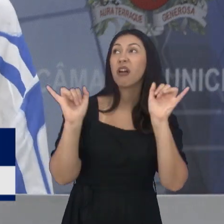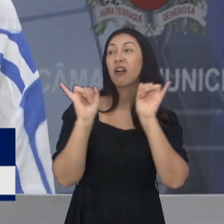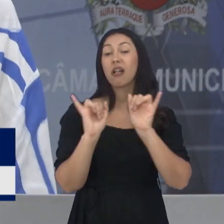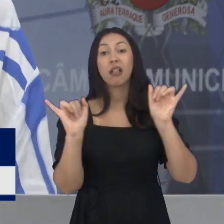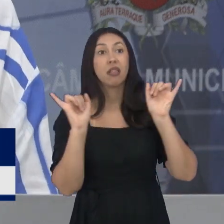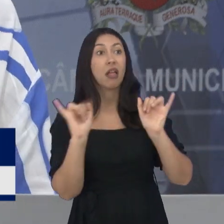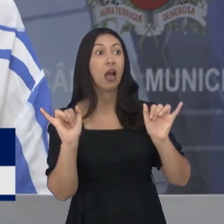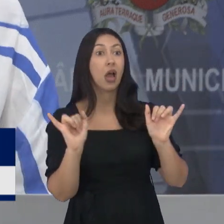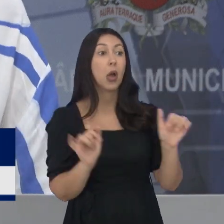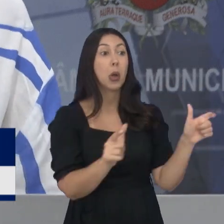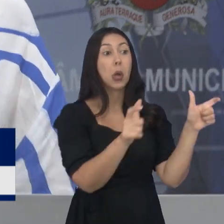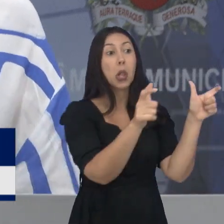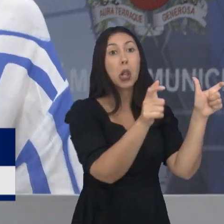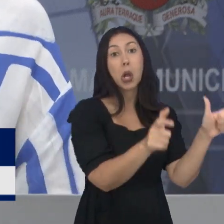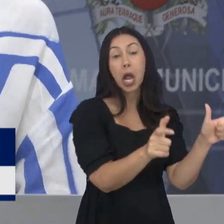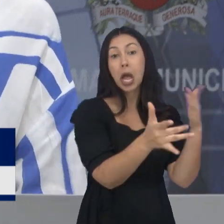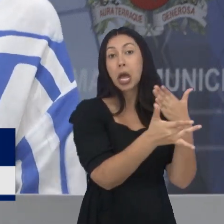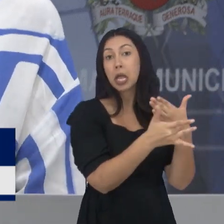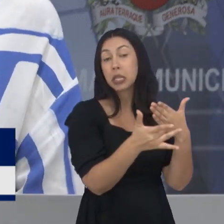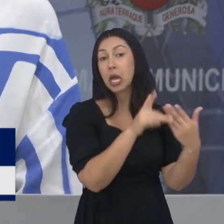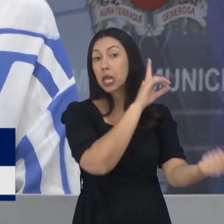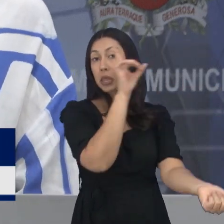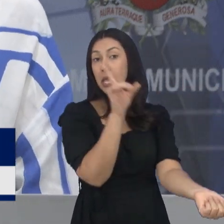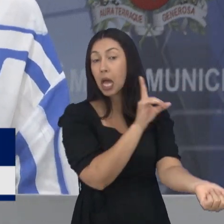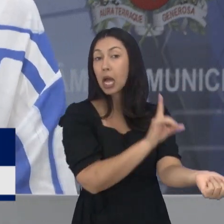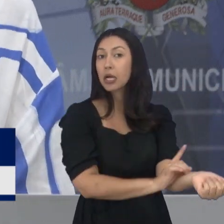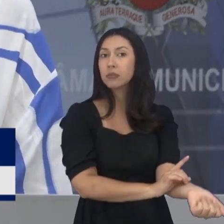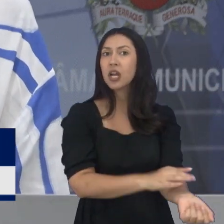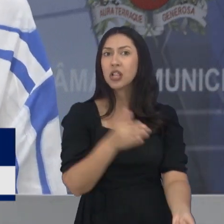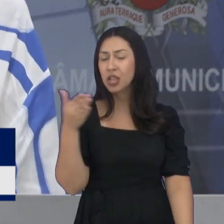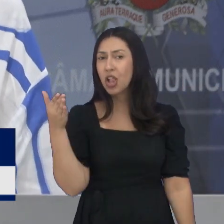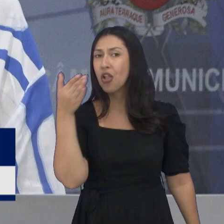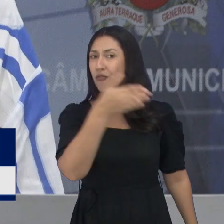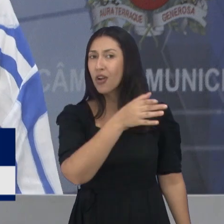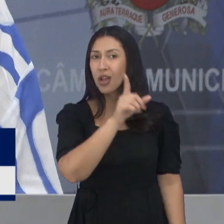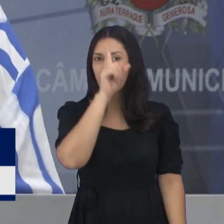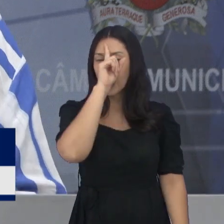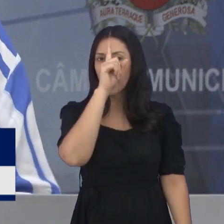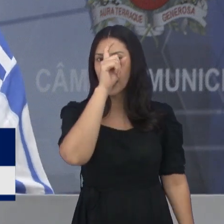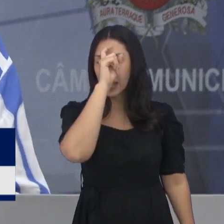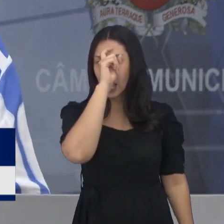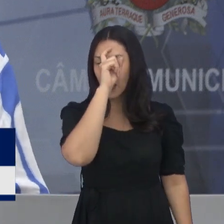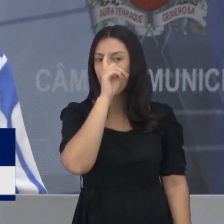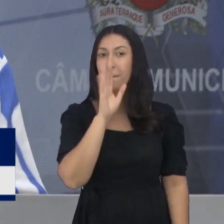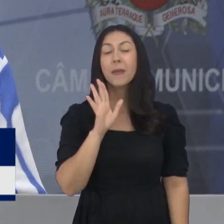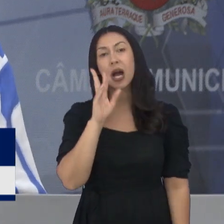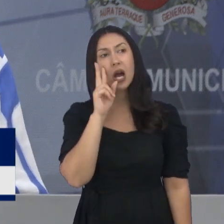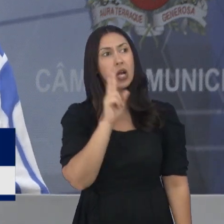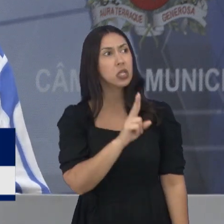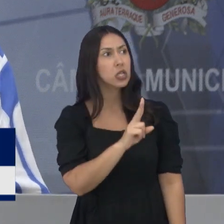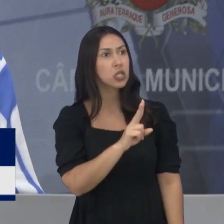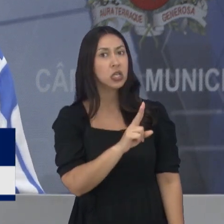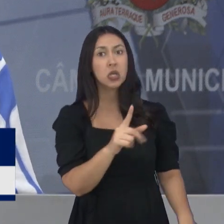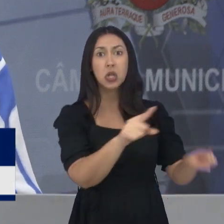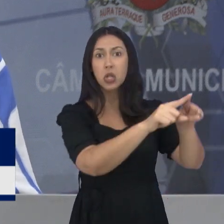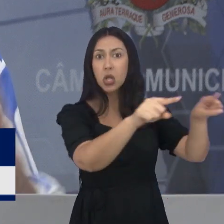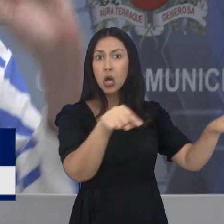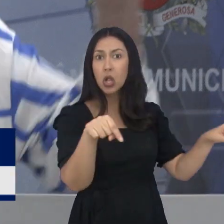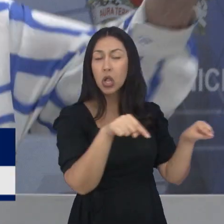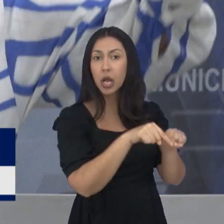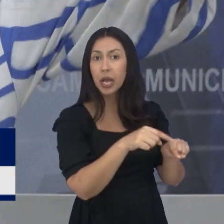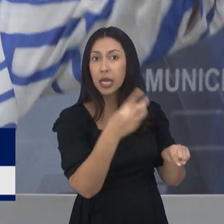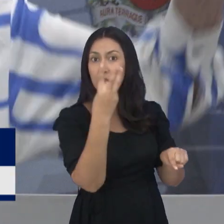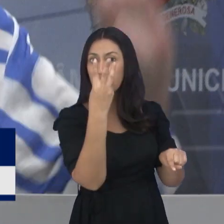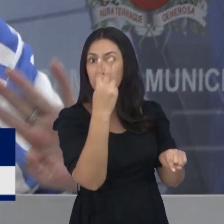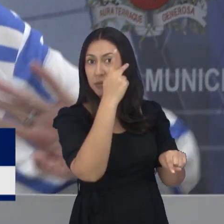aí do dengário. Estivemos lá na Clínica Sul, gente, por grande espanto. O dengário tinha 3 pessoas internadas